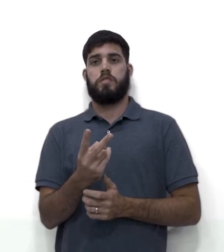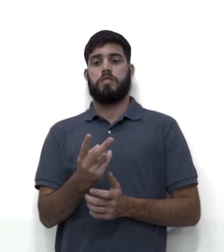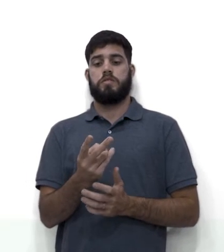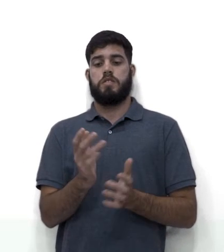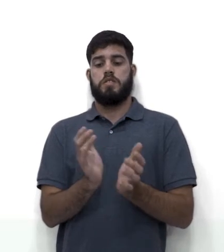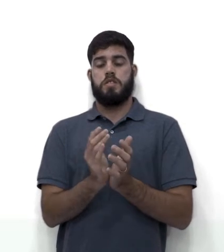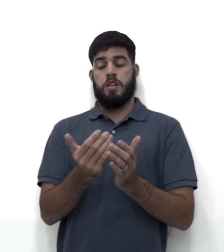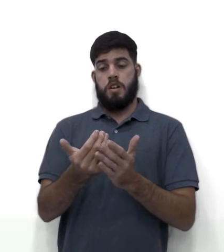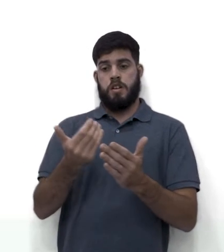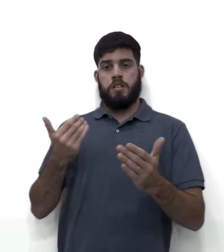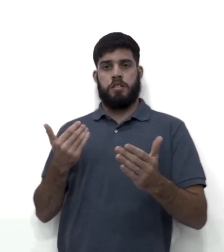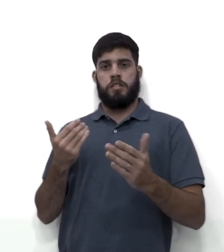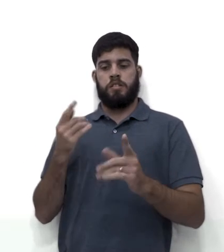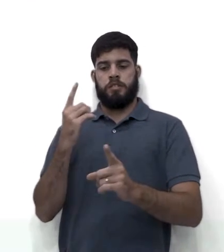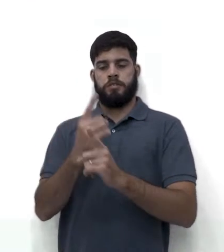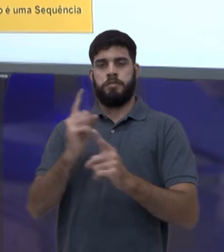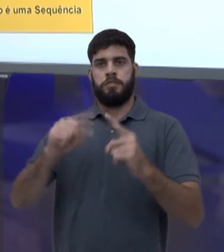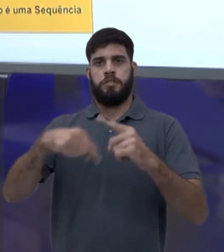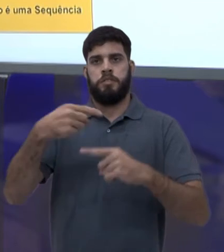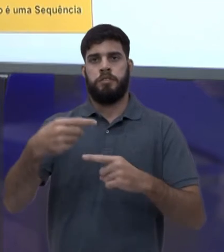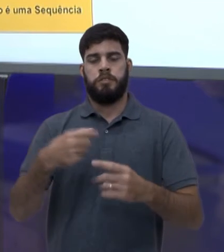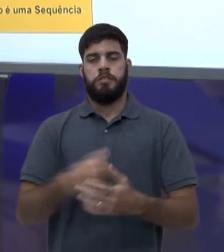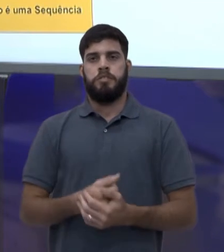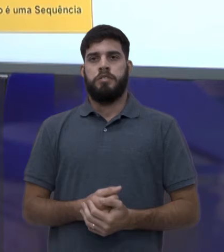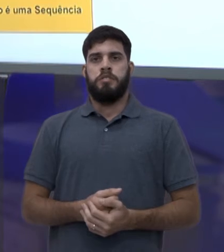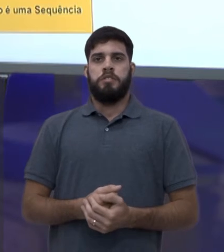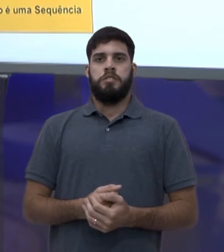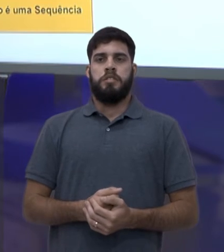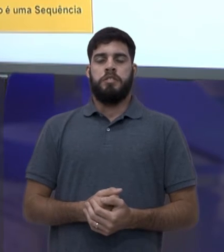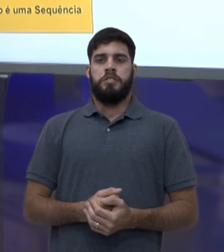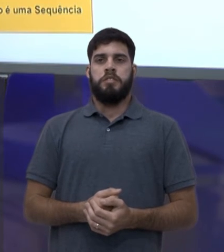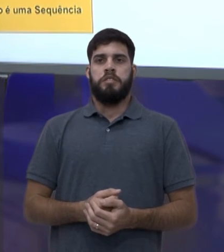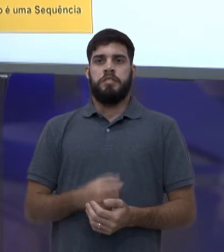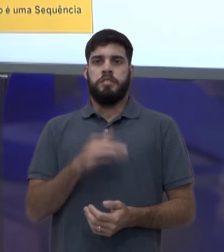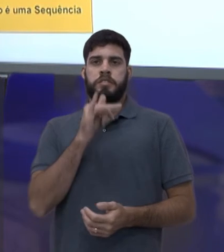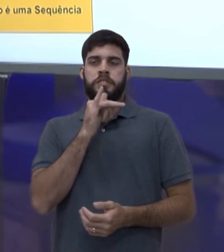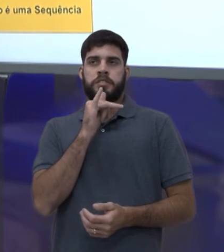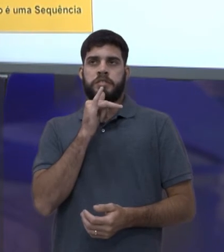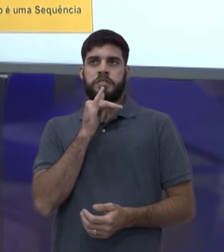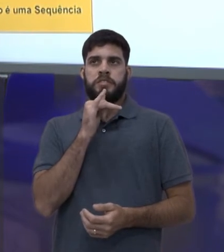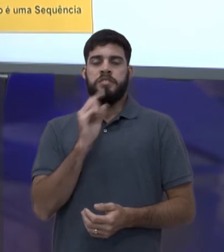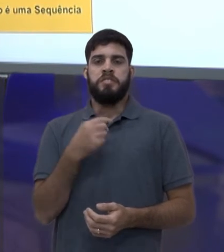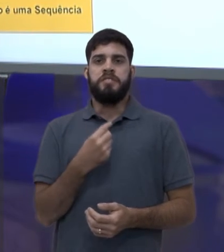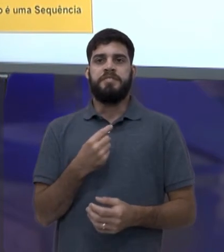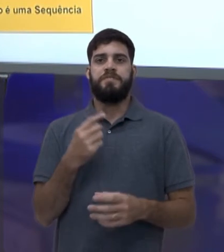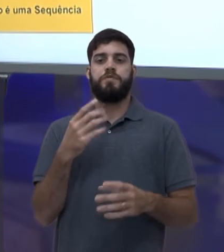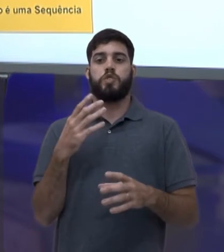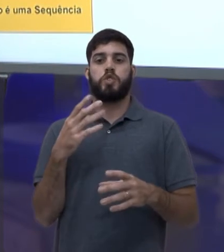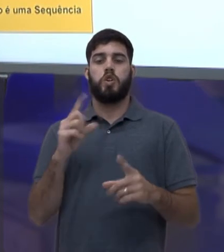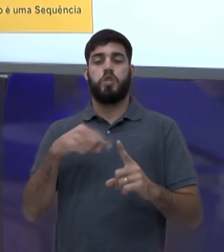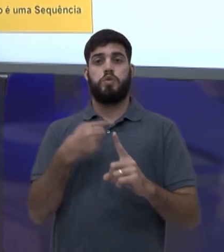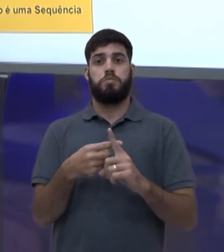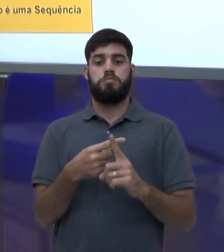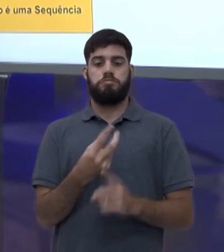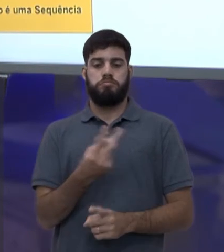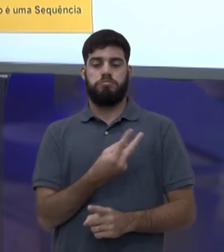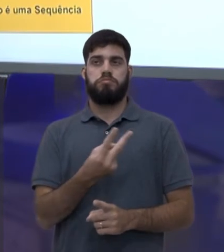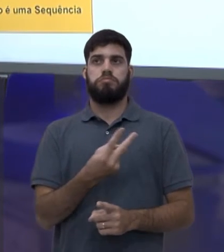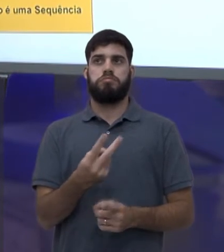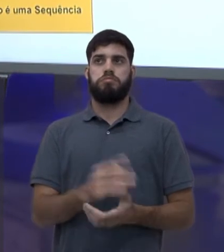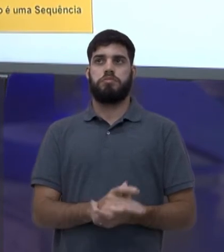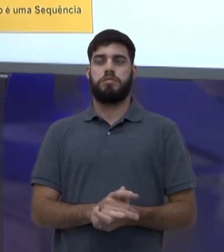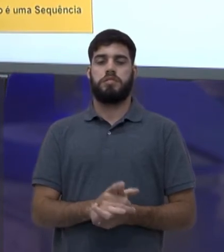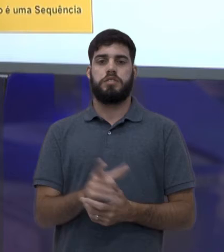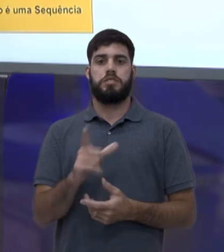para encontrar o próximo termo da sequência. Ou seja, quando a gente somou os dois termos anteriores, então esse mais esse, a